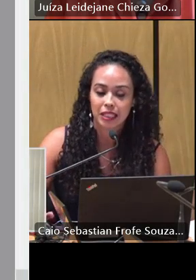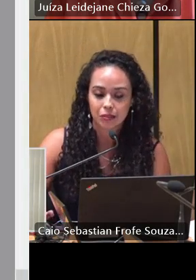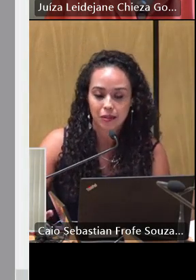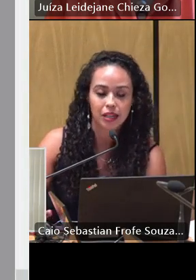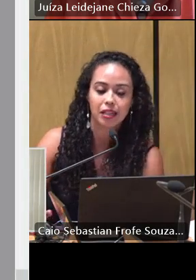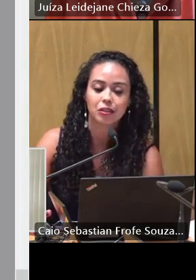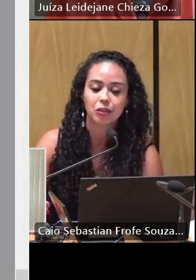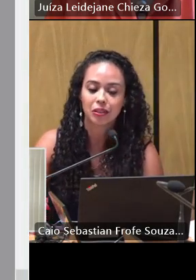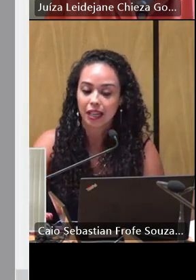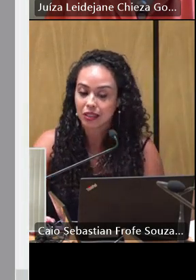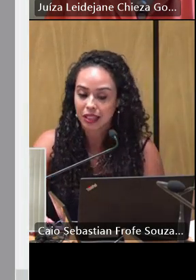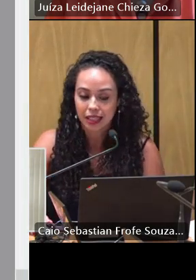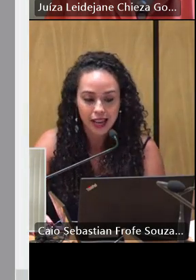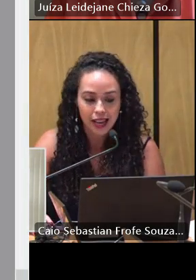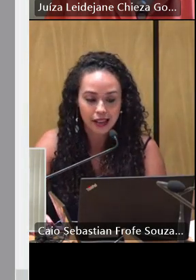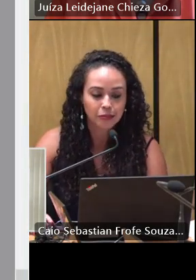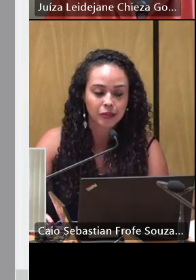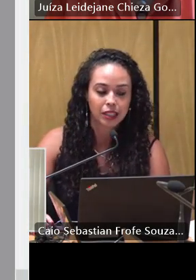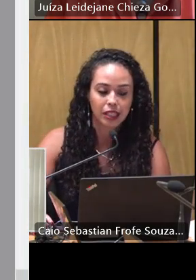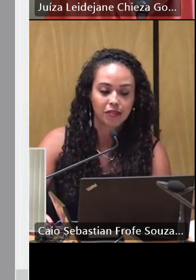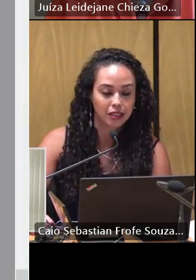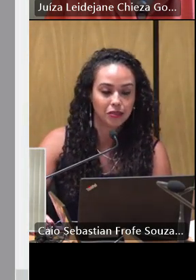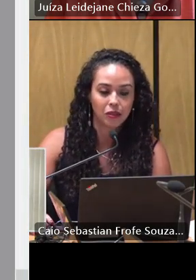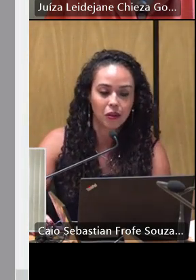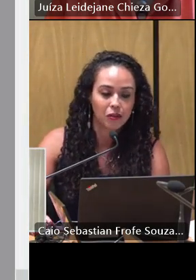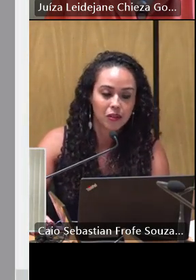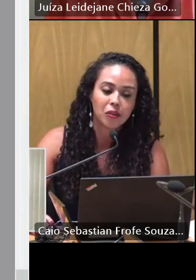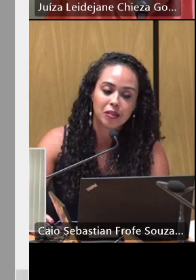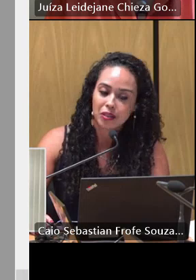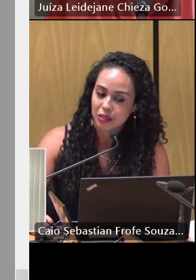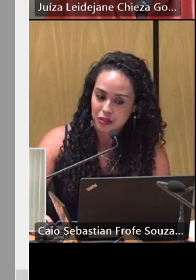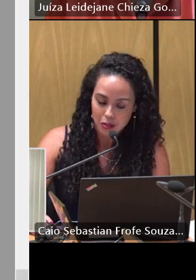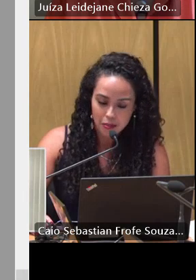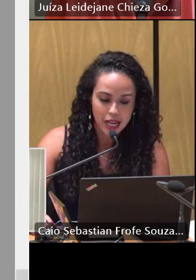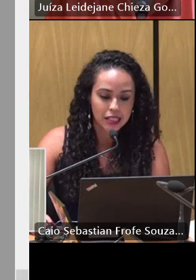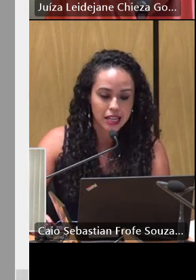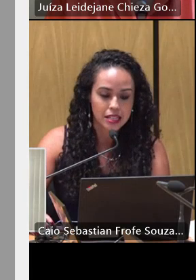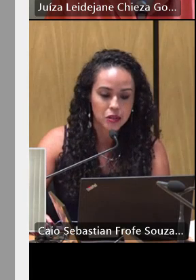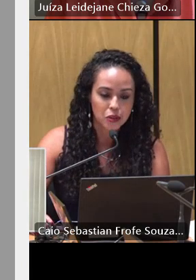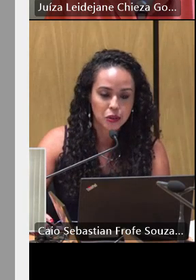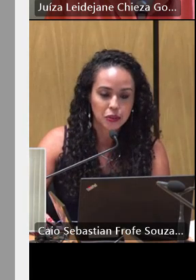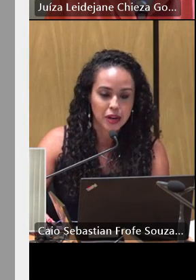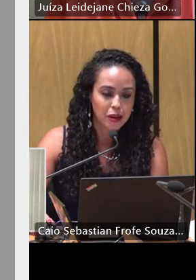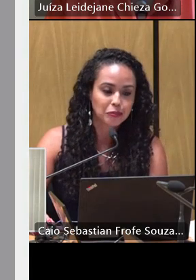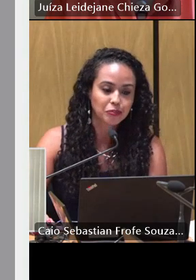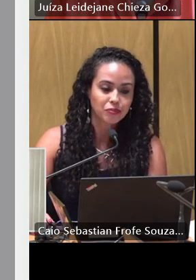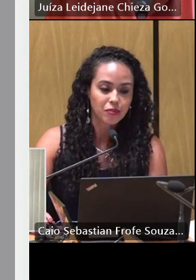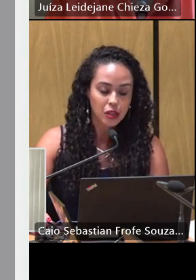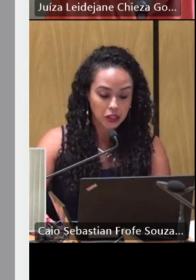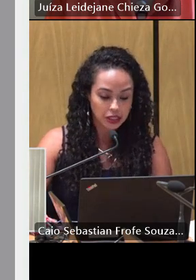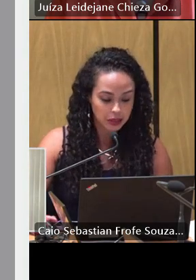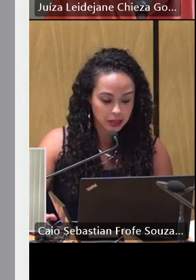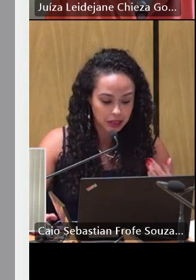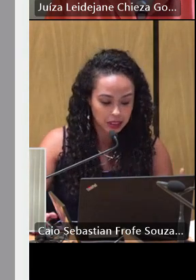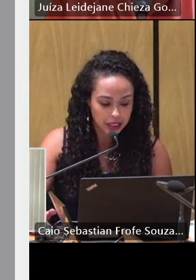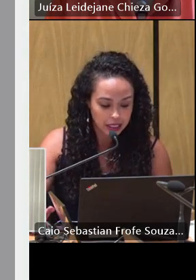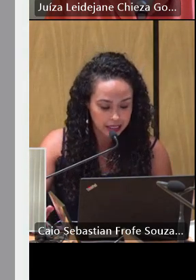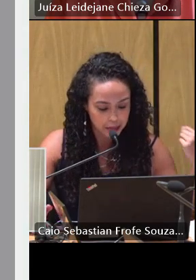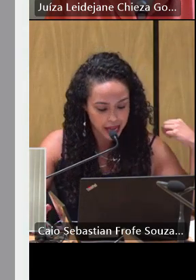Máscaras Brancas Os Condenados da terra tem Fran fanon o livro do Silvio de Almeida de racismo estrutural nós temos